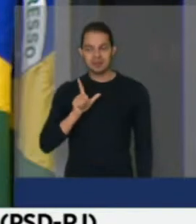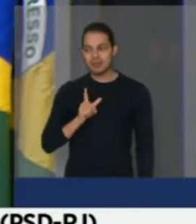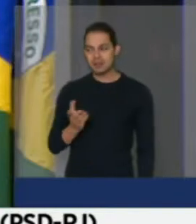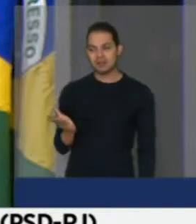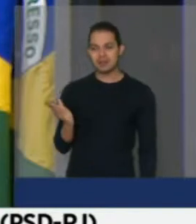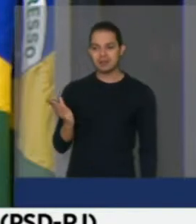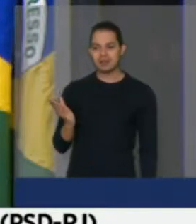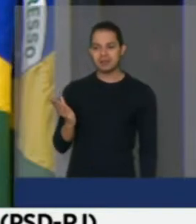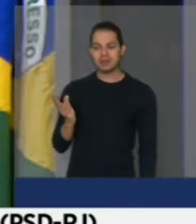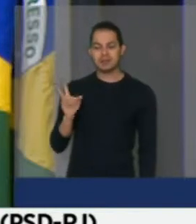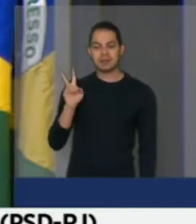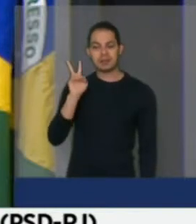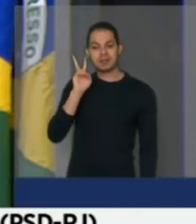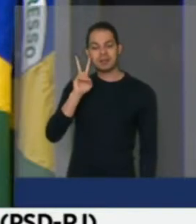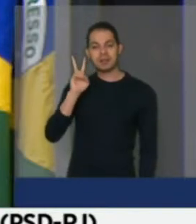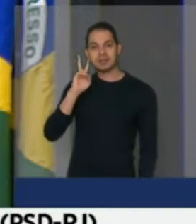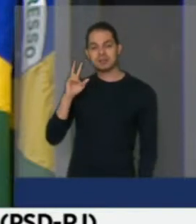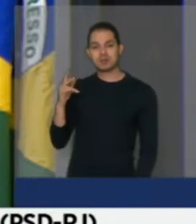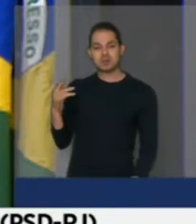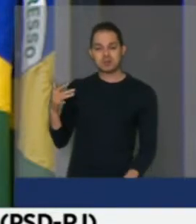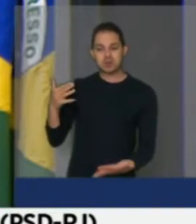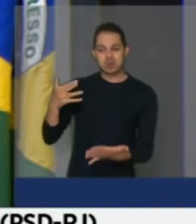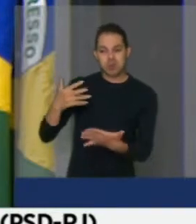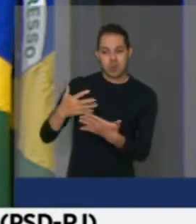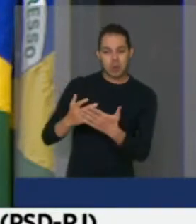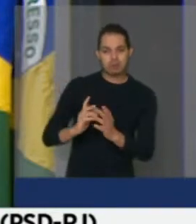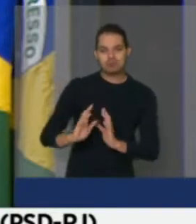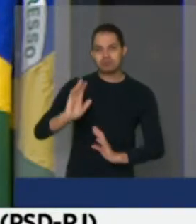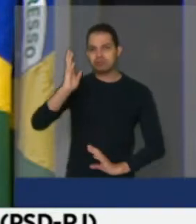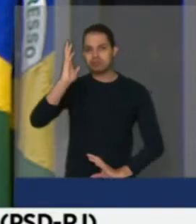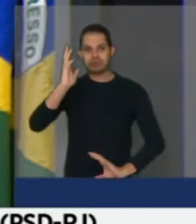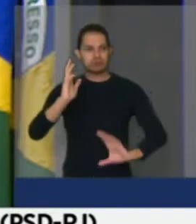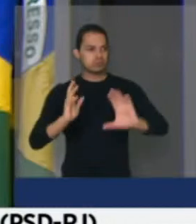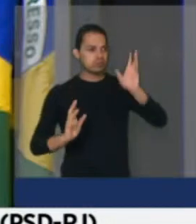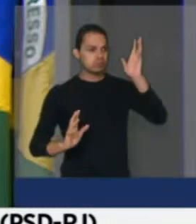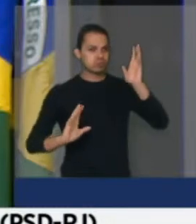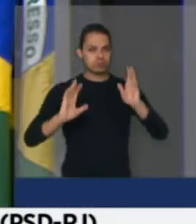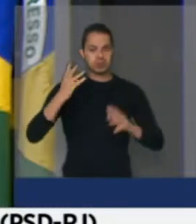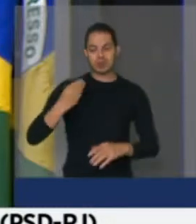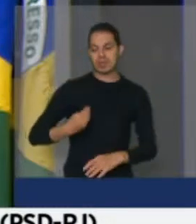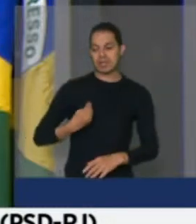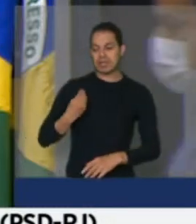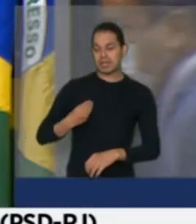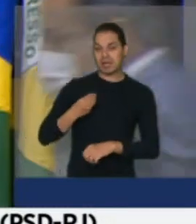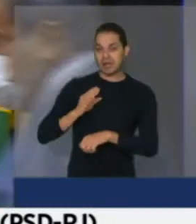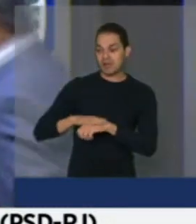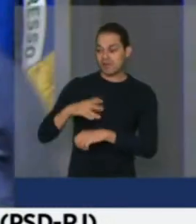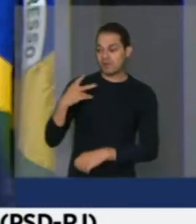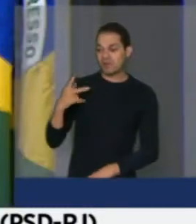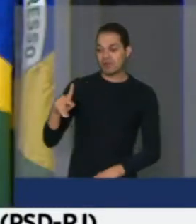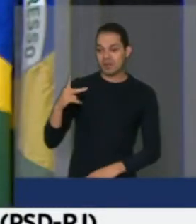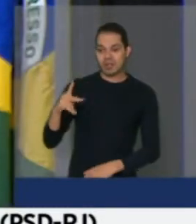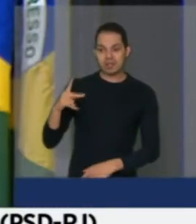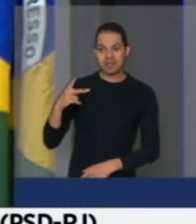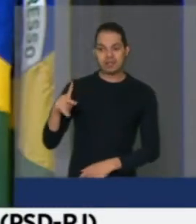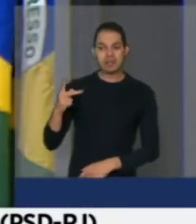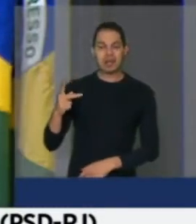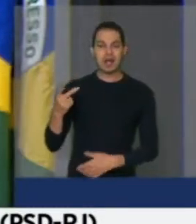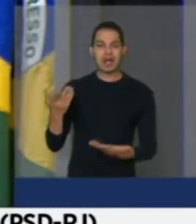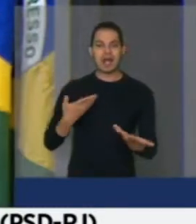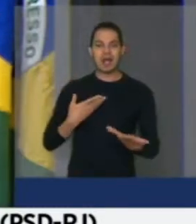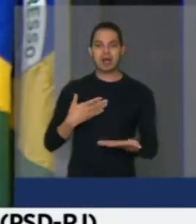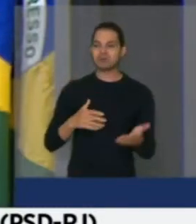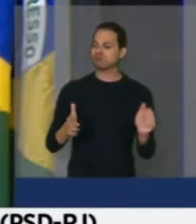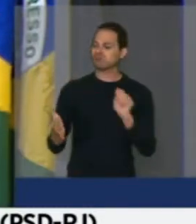a história dela, os fatos que aconteceram no decorrer da vida dela, não podem ser simplesmente